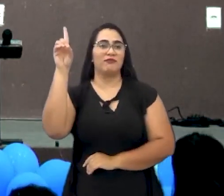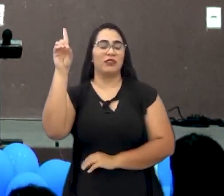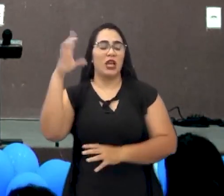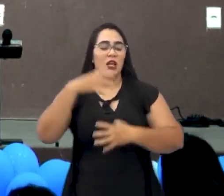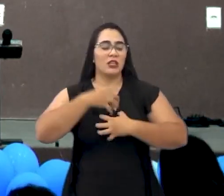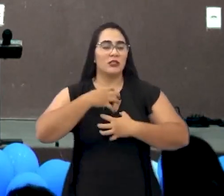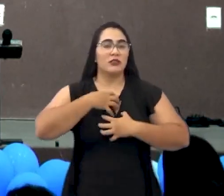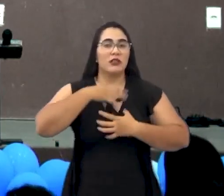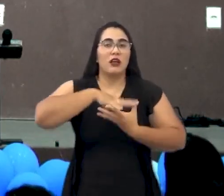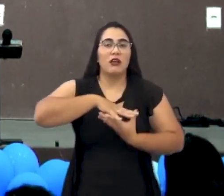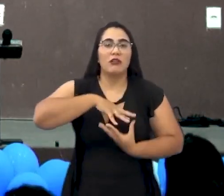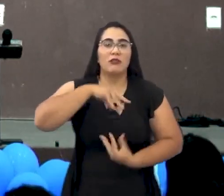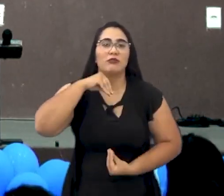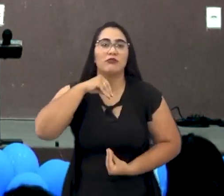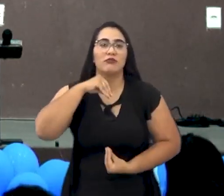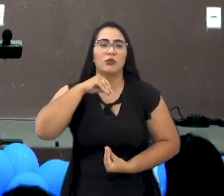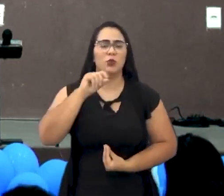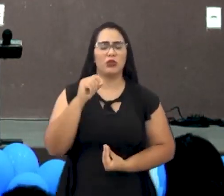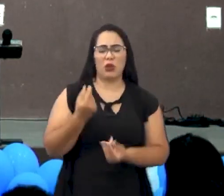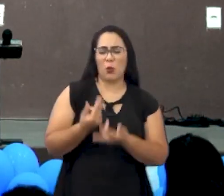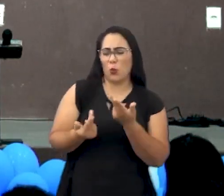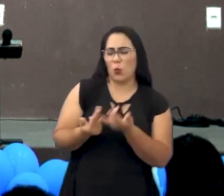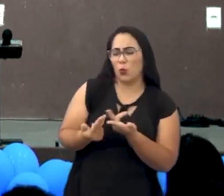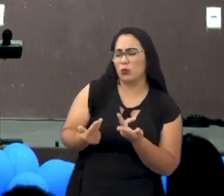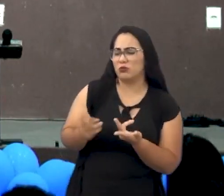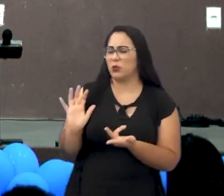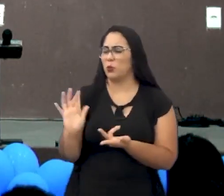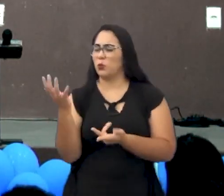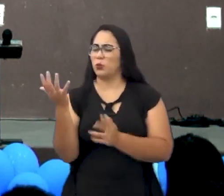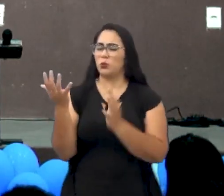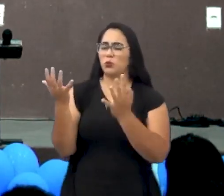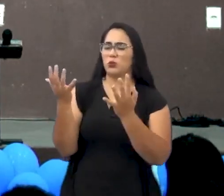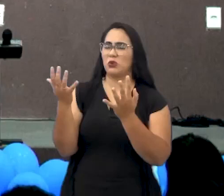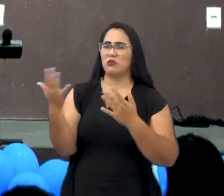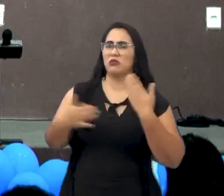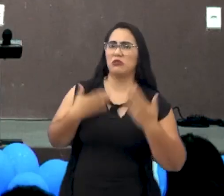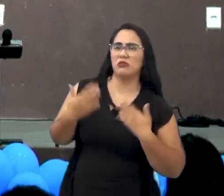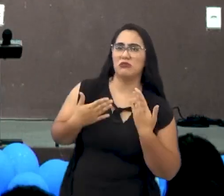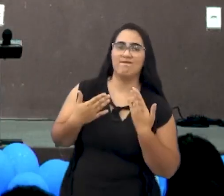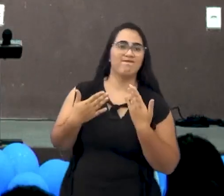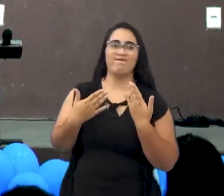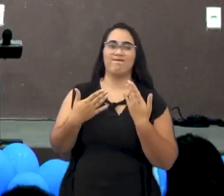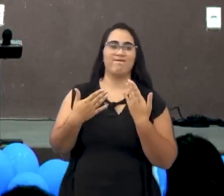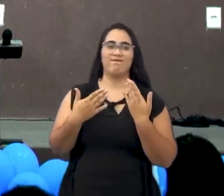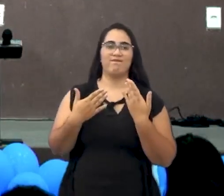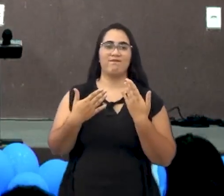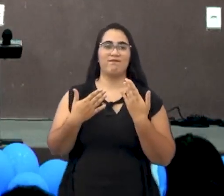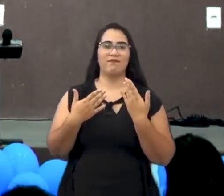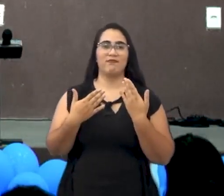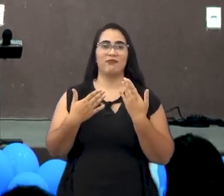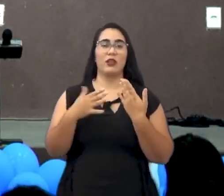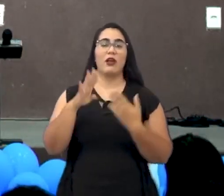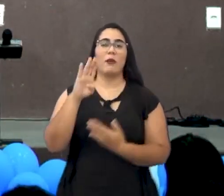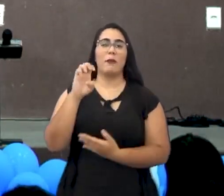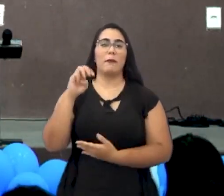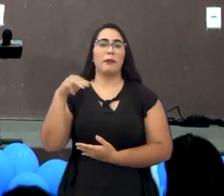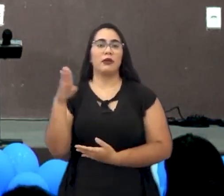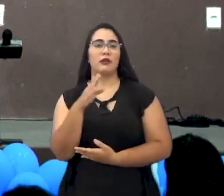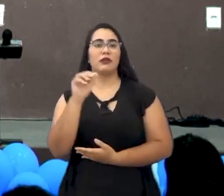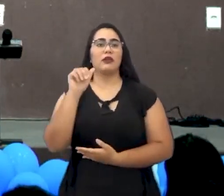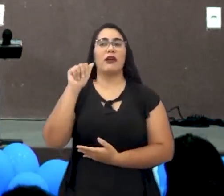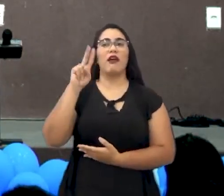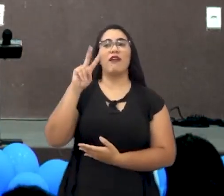na alma e não nas coisas e nas circunstâncias. Então, bem-aventurança não é você